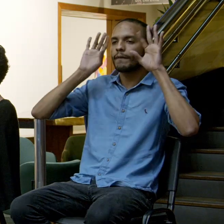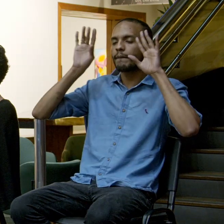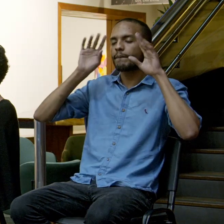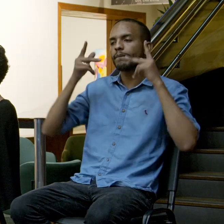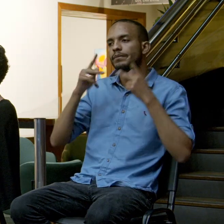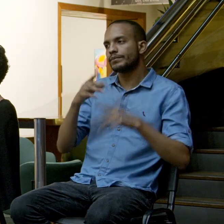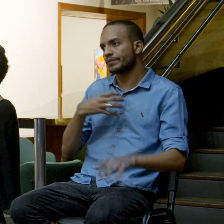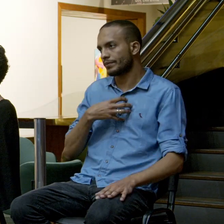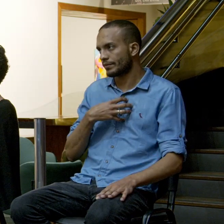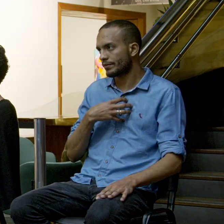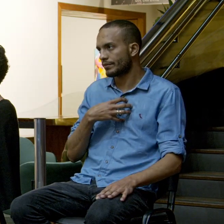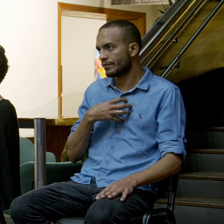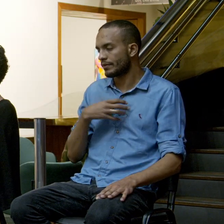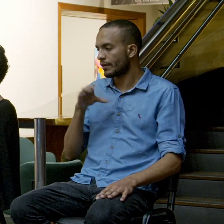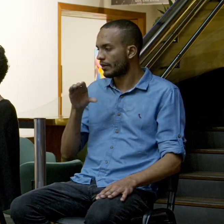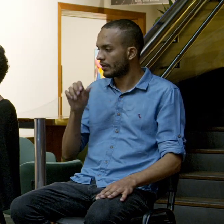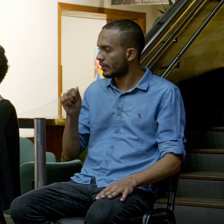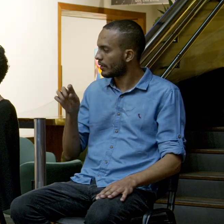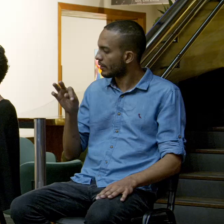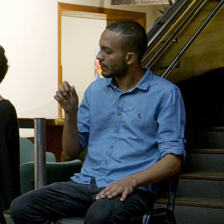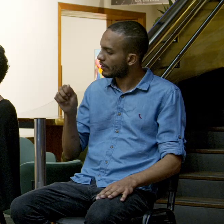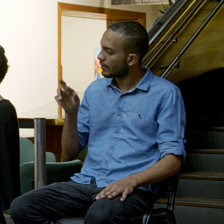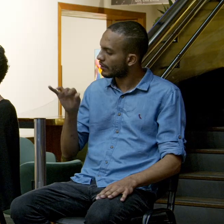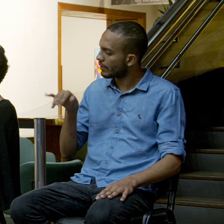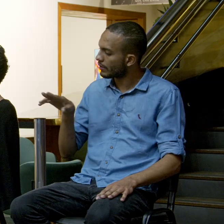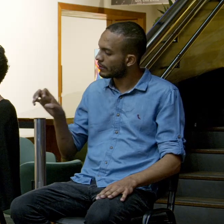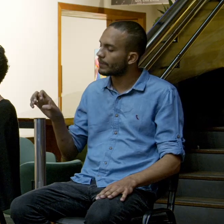ser. Catherine Zegger, a curadora, notou uma